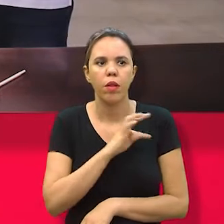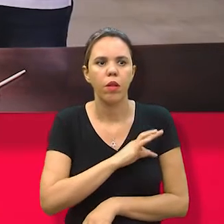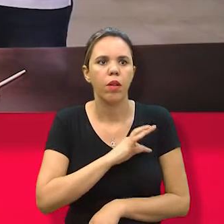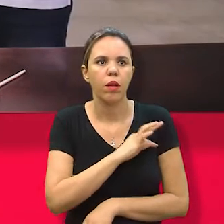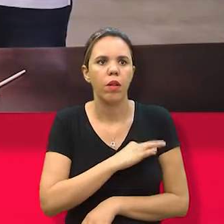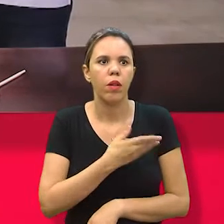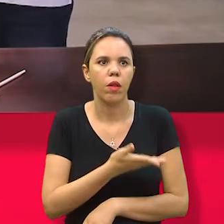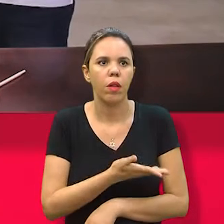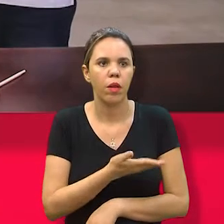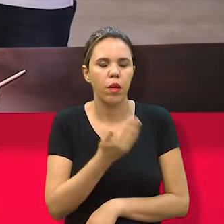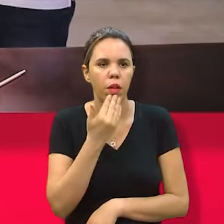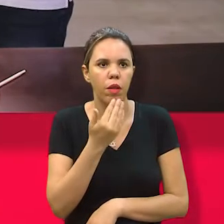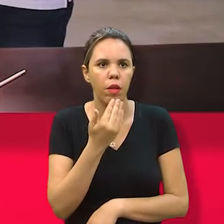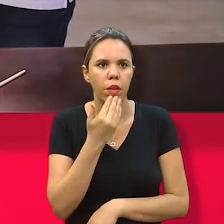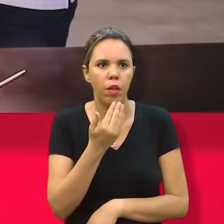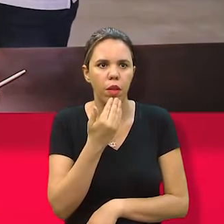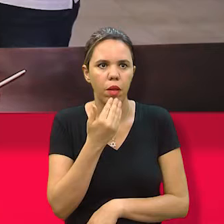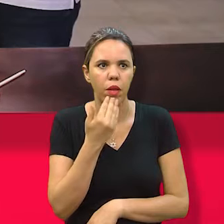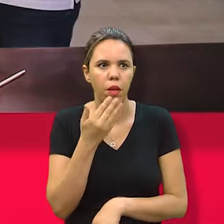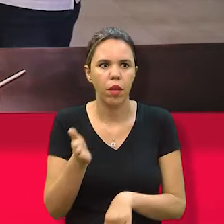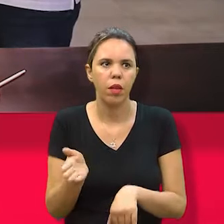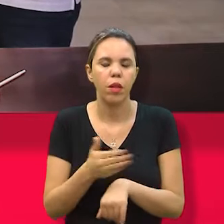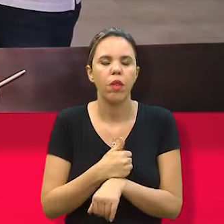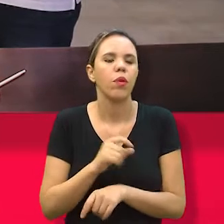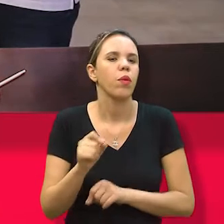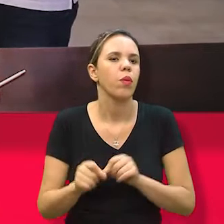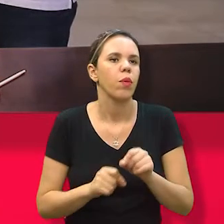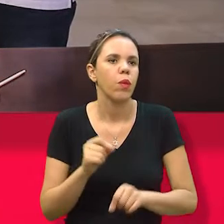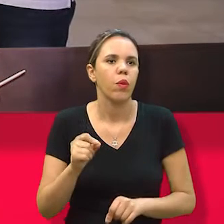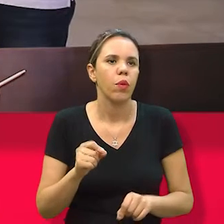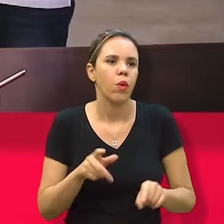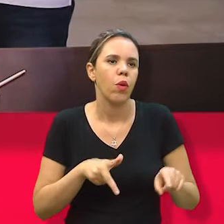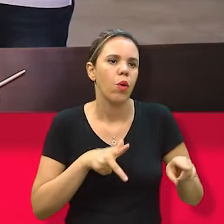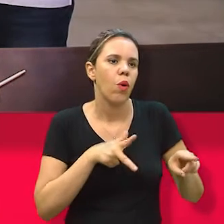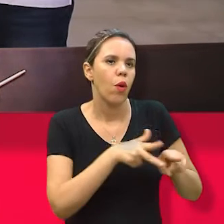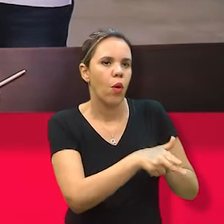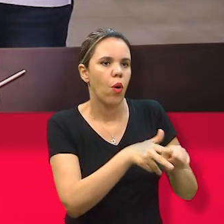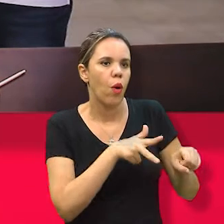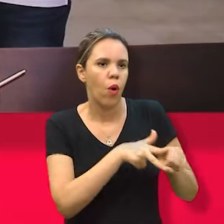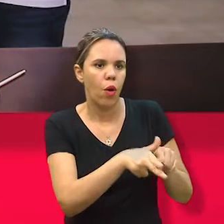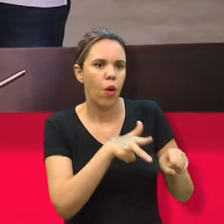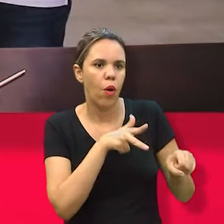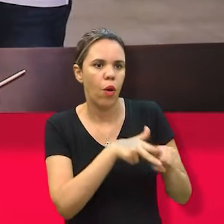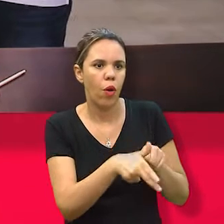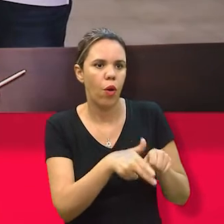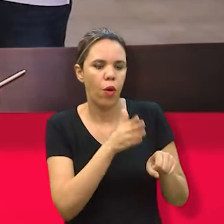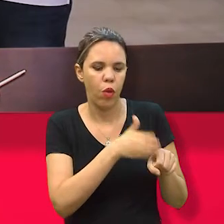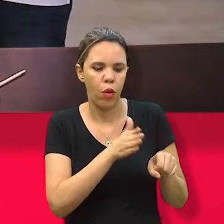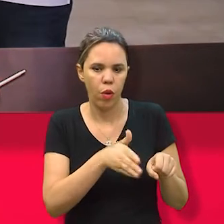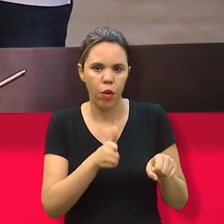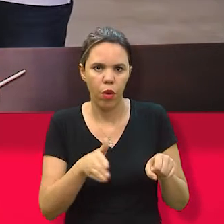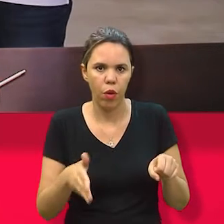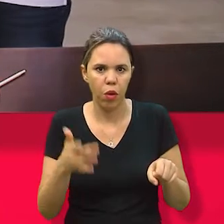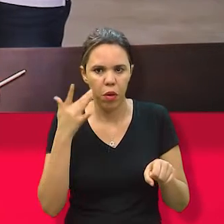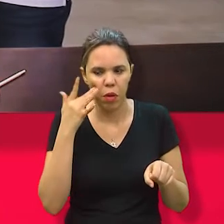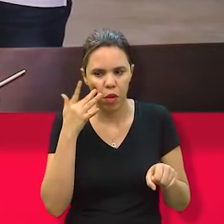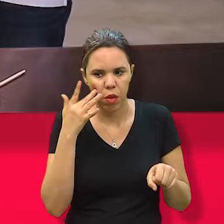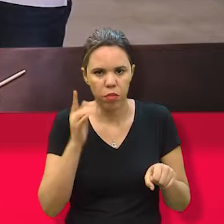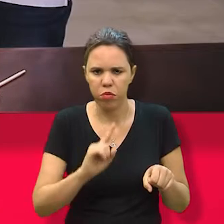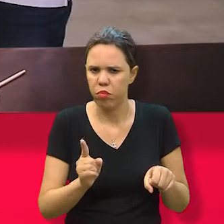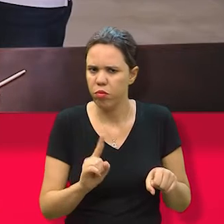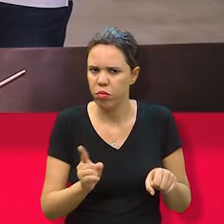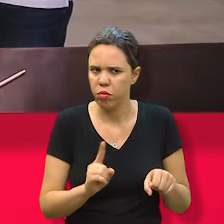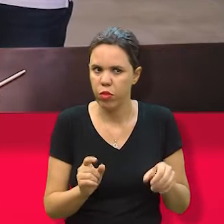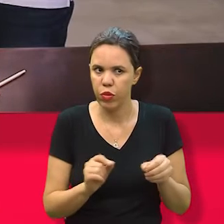rápido e tem uma técnica aqui que eu até pedi para ele adiantar que é o corte né Eu achei que ia cortar os pedaços